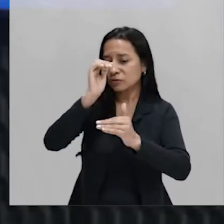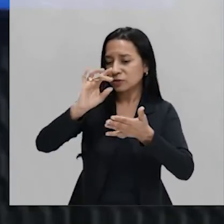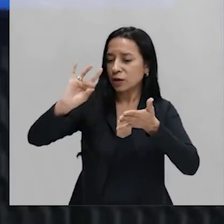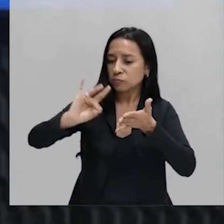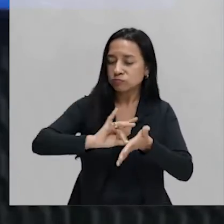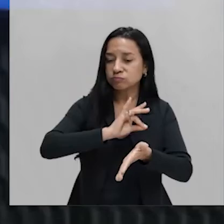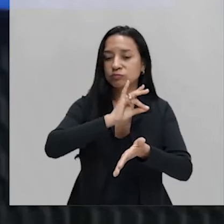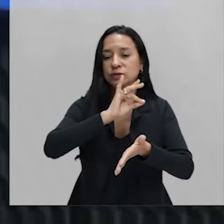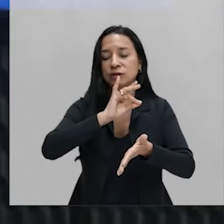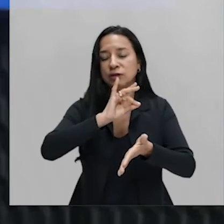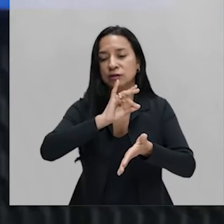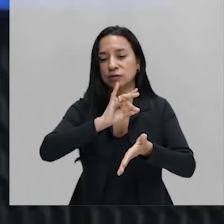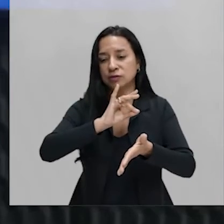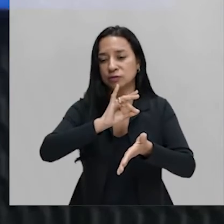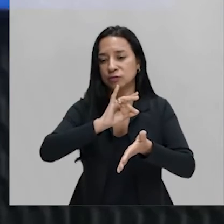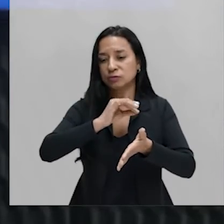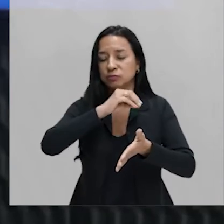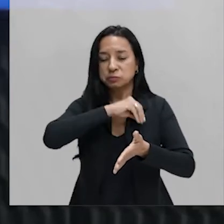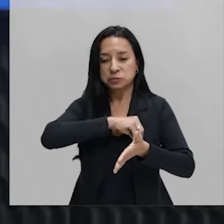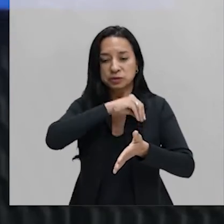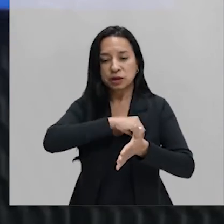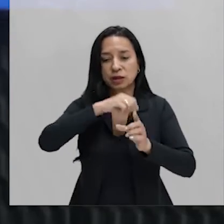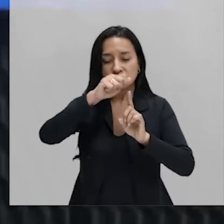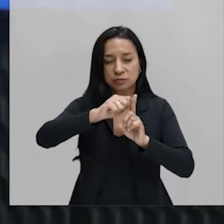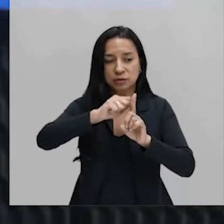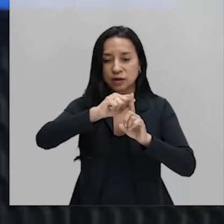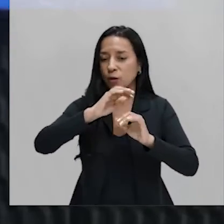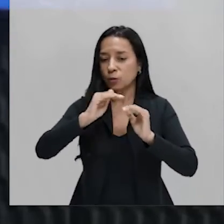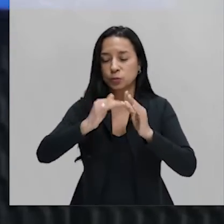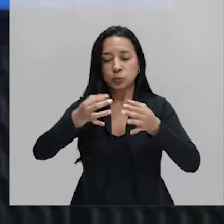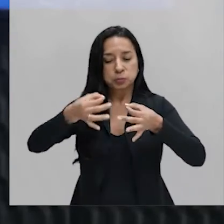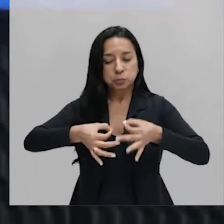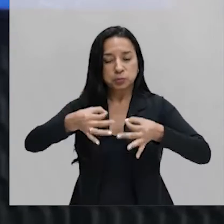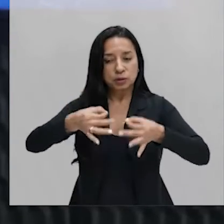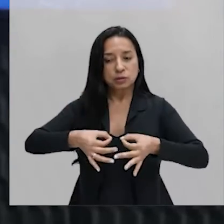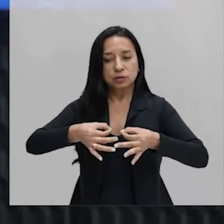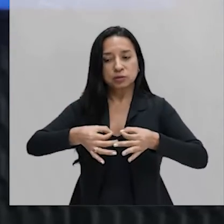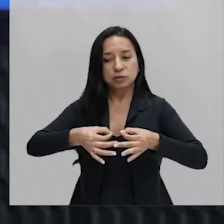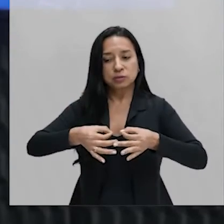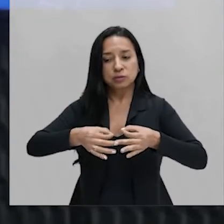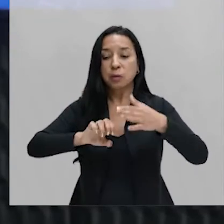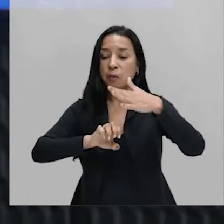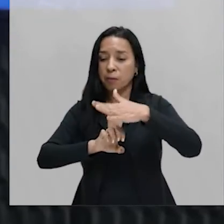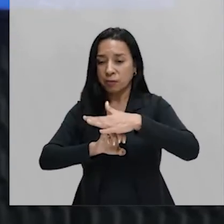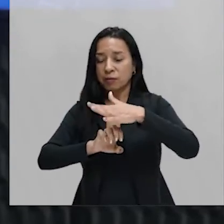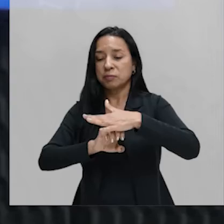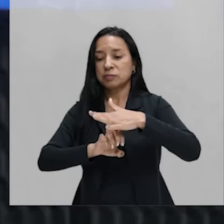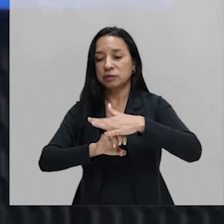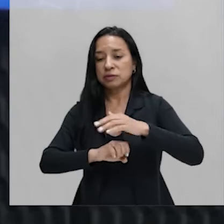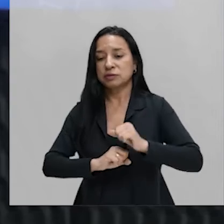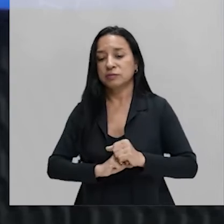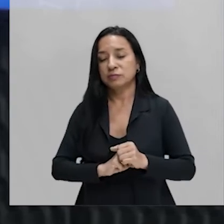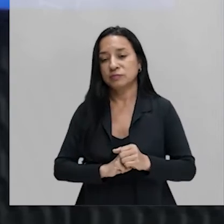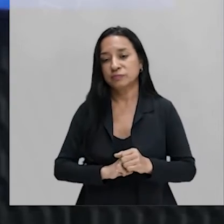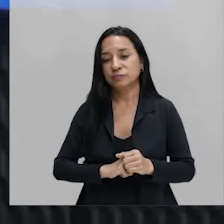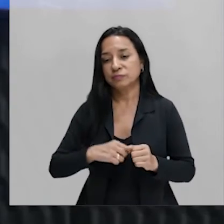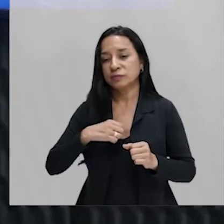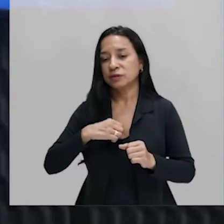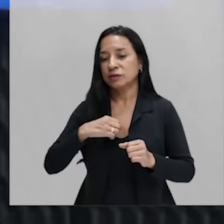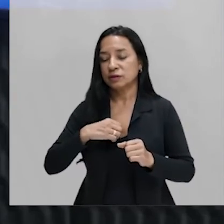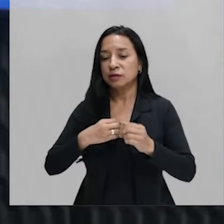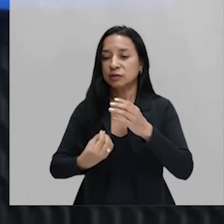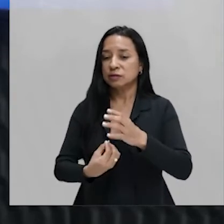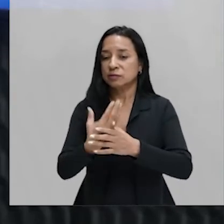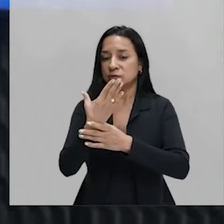contrato, salário mensal, tudo ali certinho. Era uma empresa. Né? O TBC gerou também uma companhia de cinema chamada